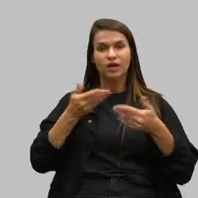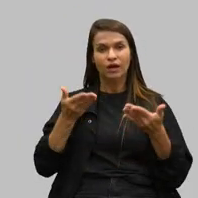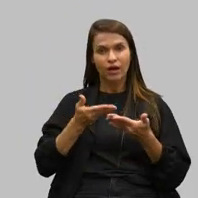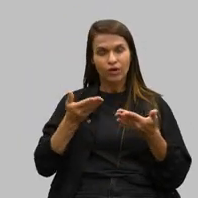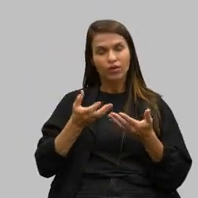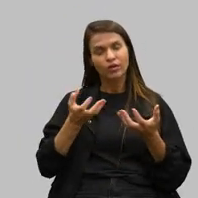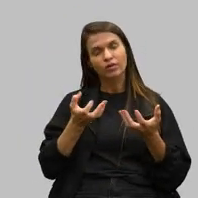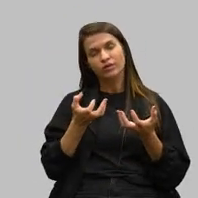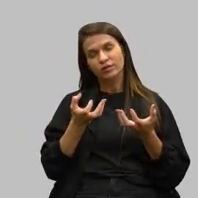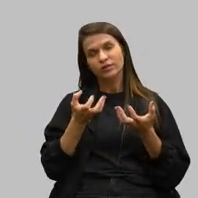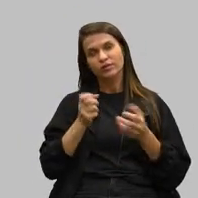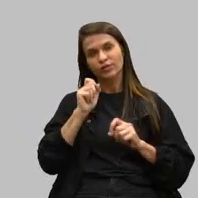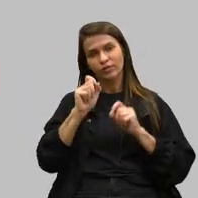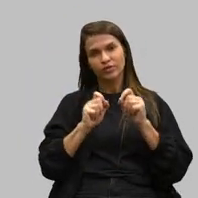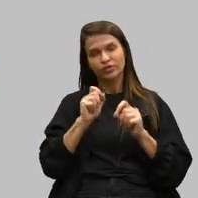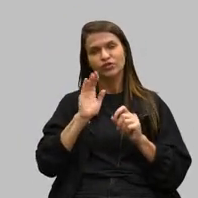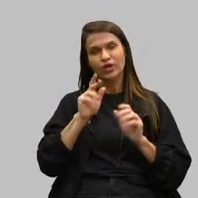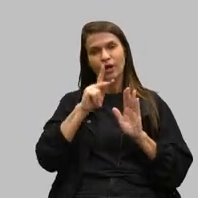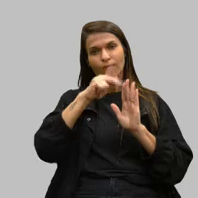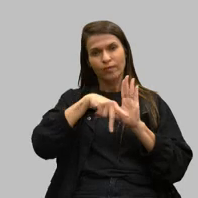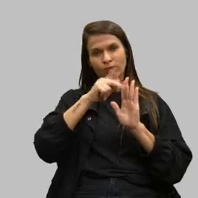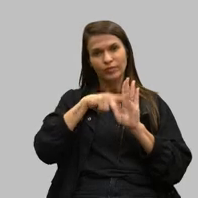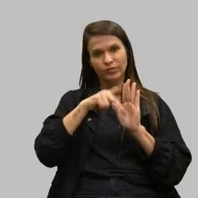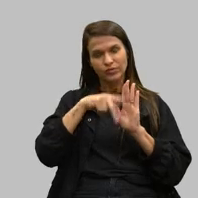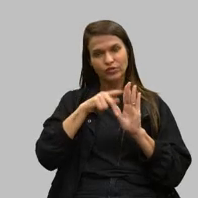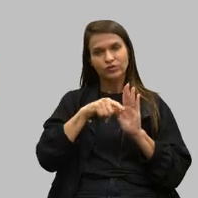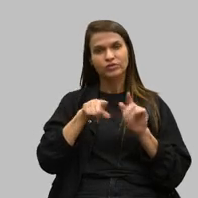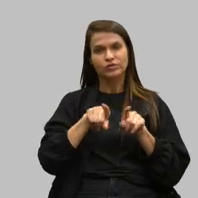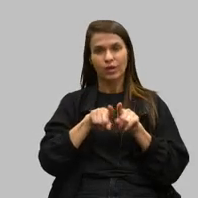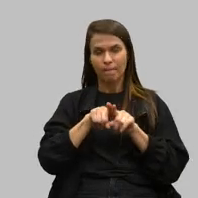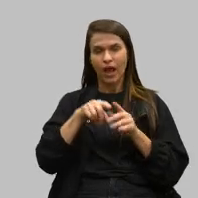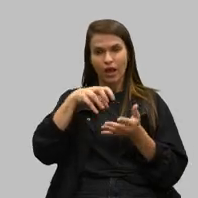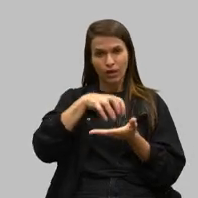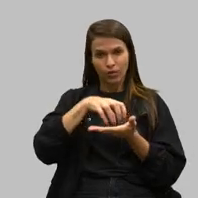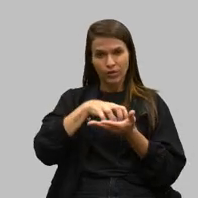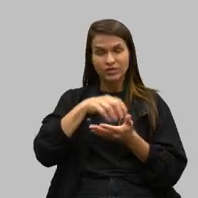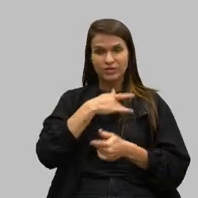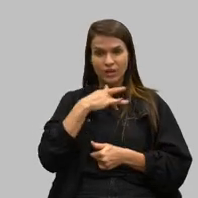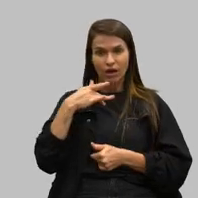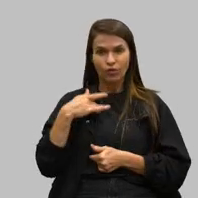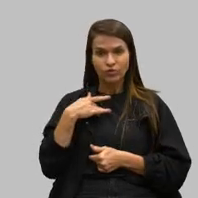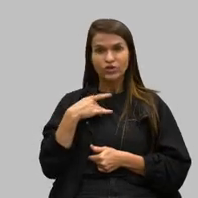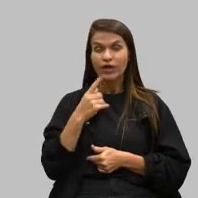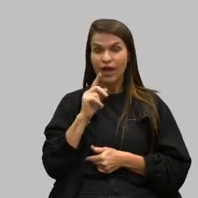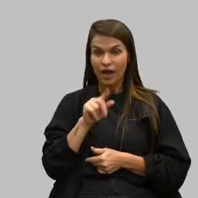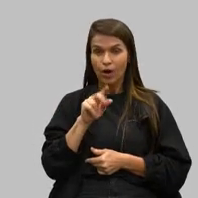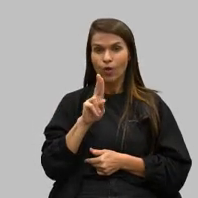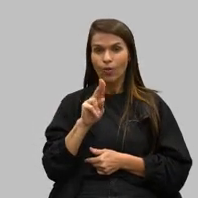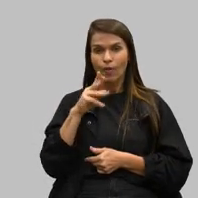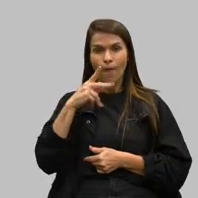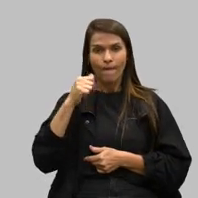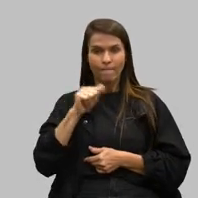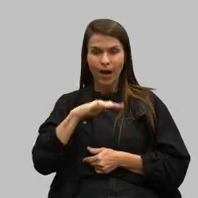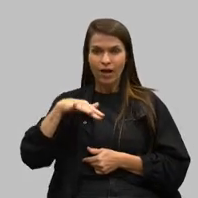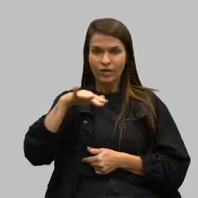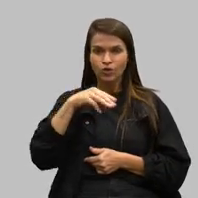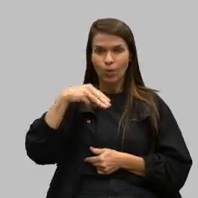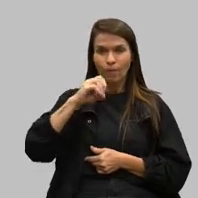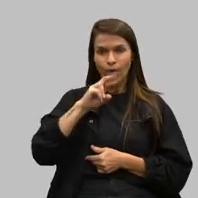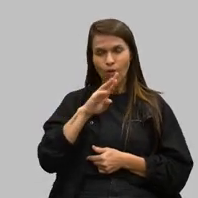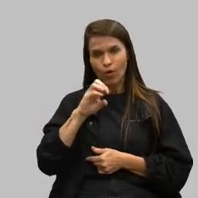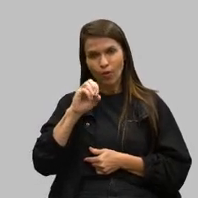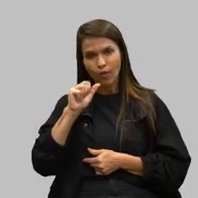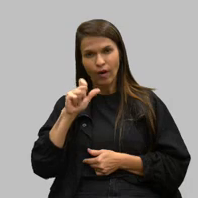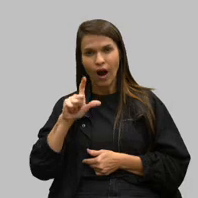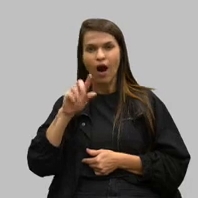eu já queria aqui, a gente já protocolou esse pedido, inclusive aqui na Comissão de Saúde, que é uma UPA para a região do Morro Alto, que irá